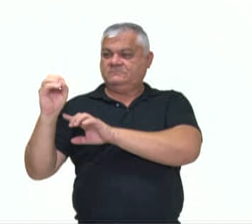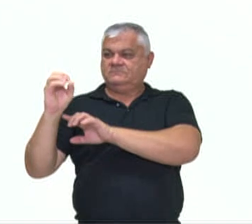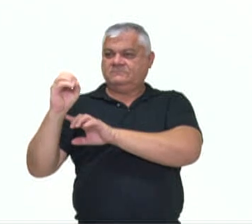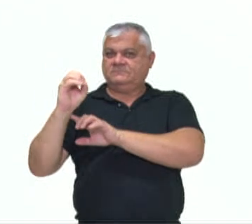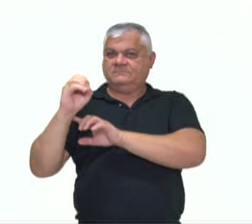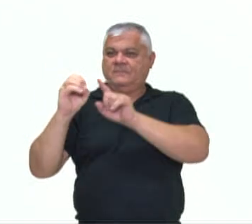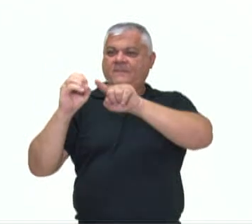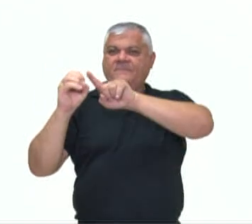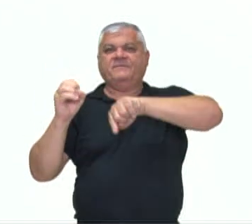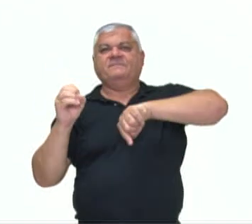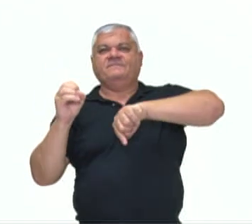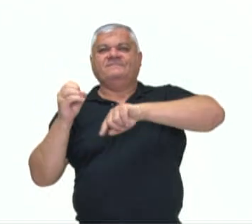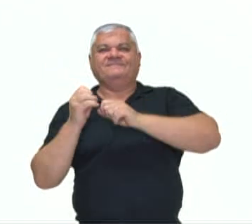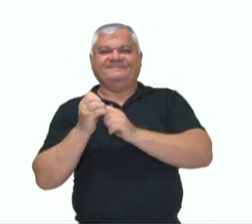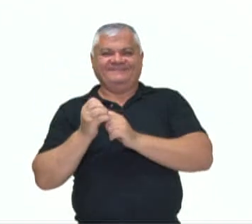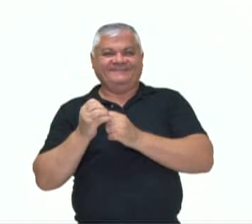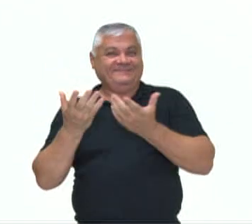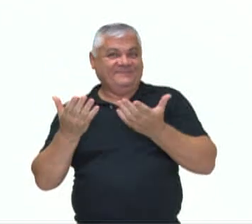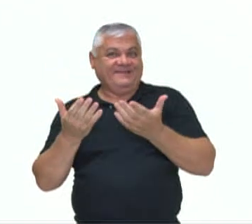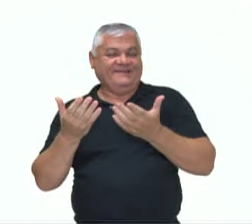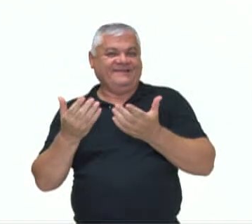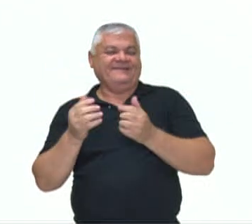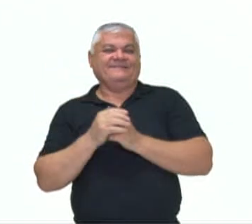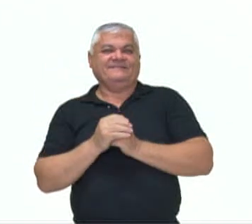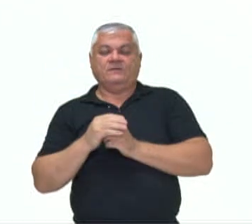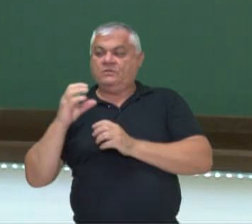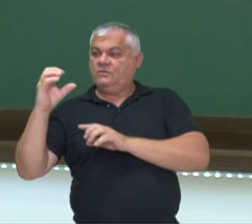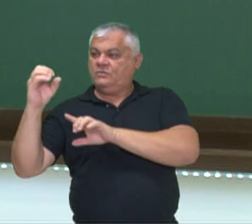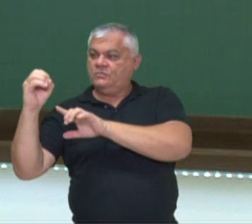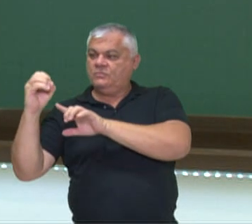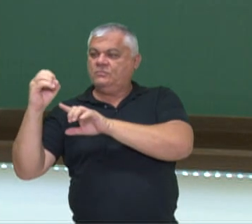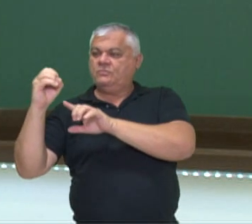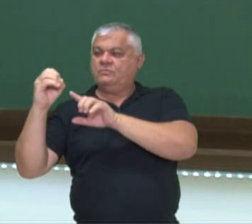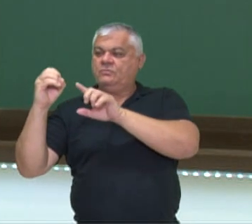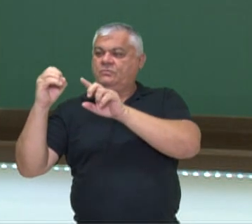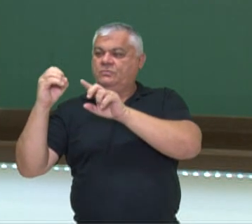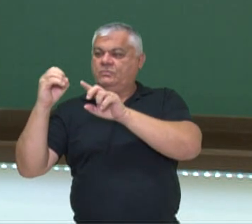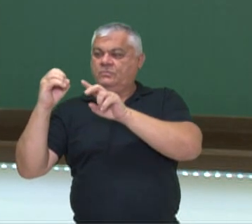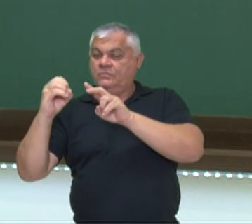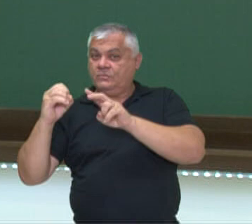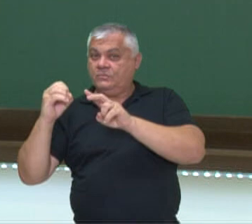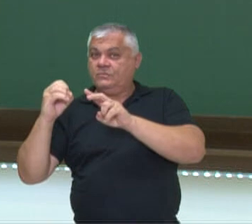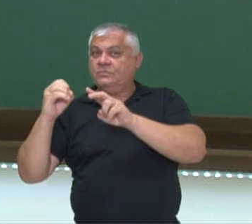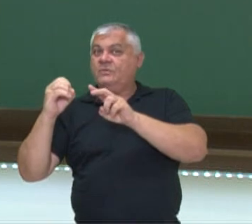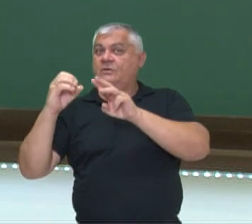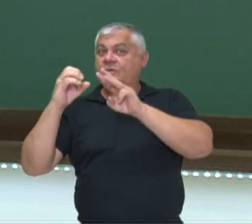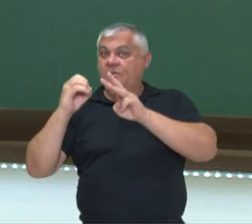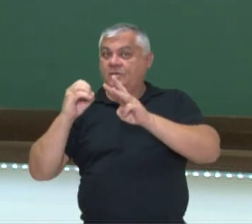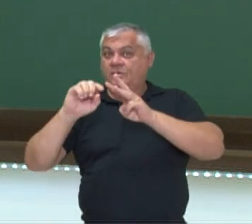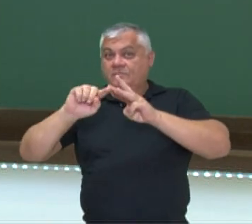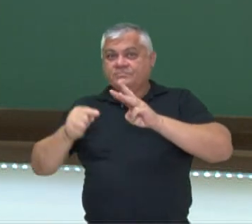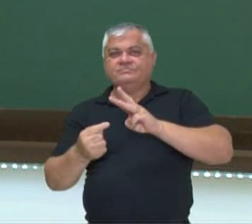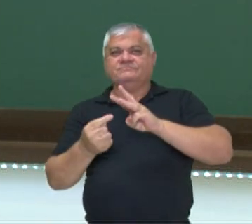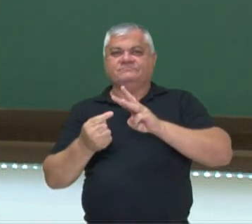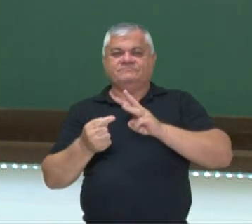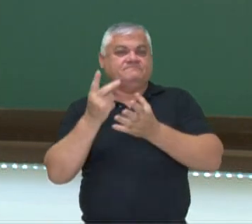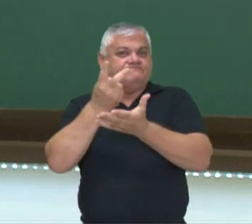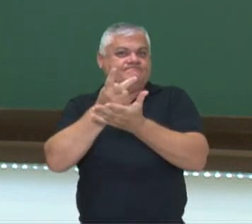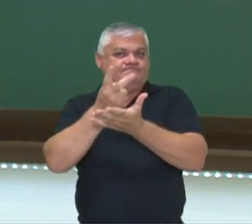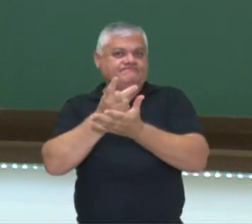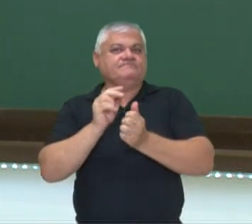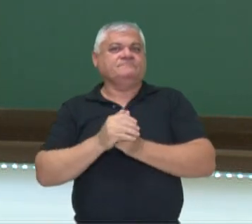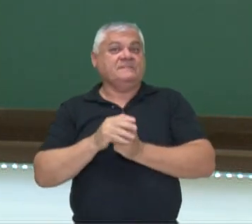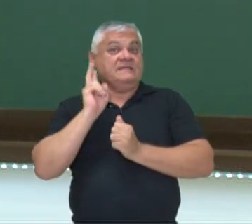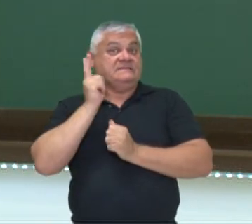esquerda, no produto, para podermos escrever a vírgula. Tá? Então, é da direita para a esquerda. Beleza?